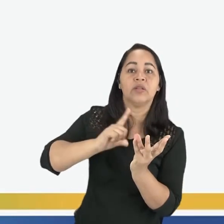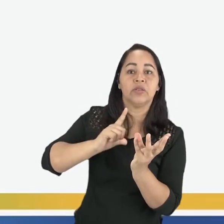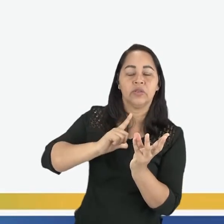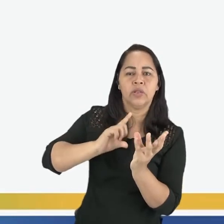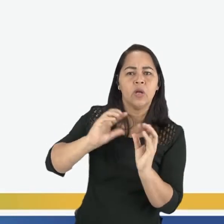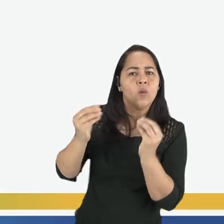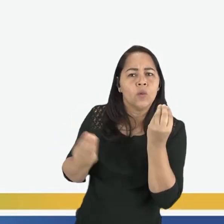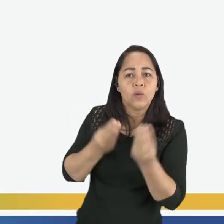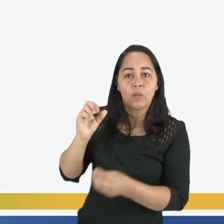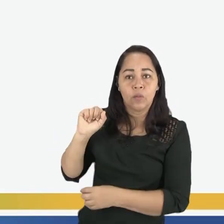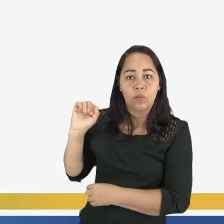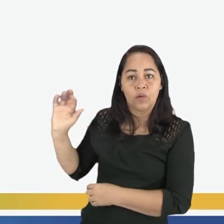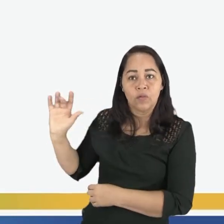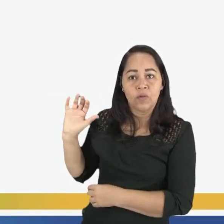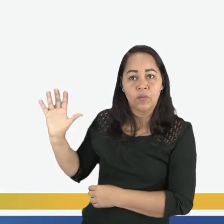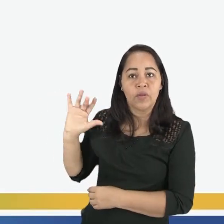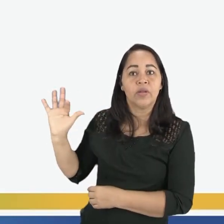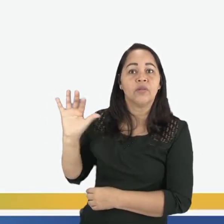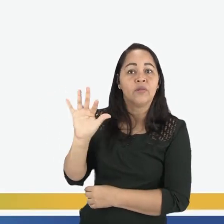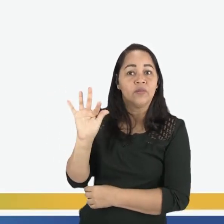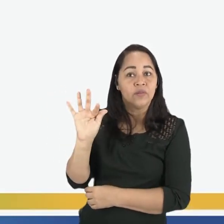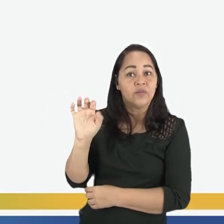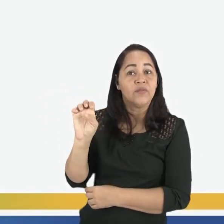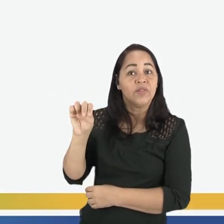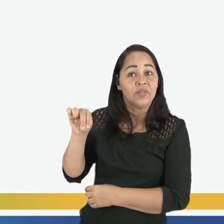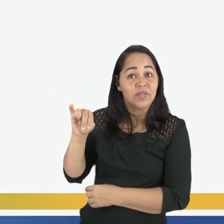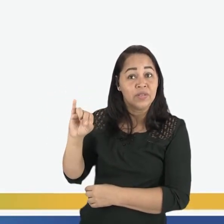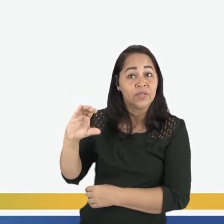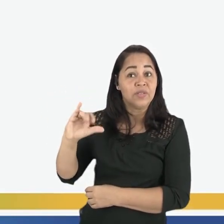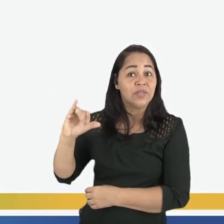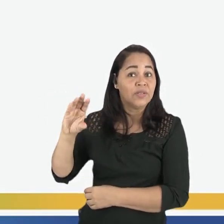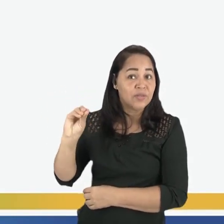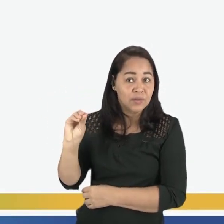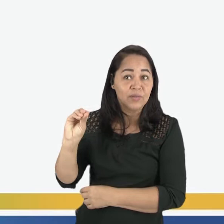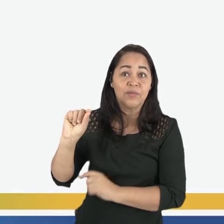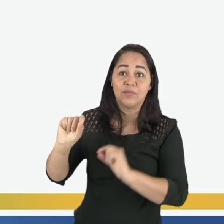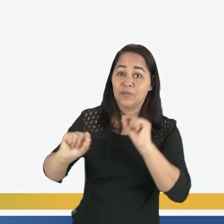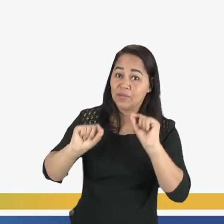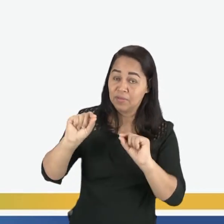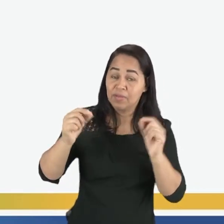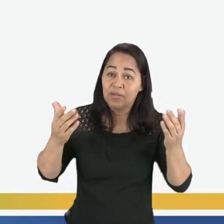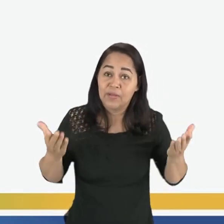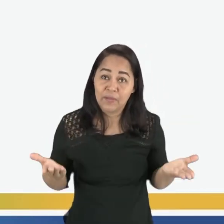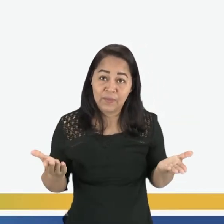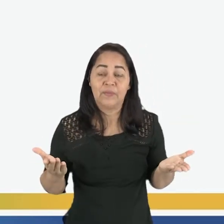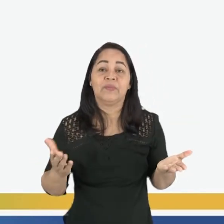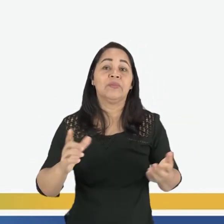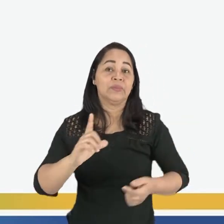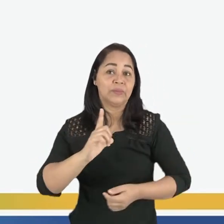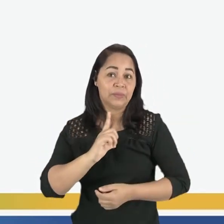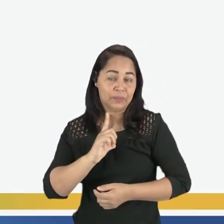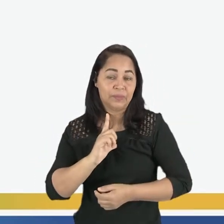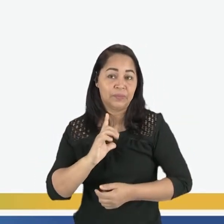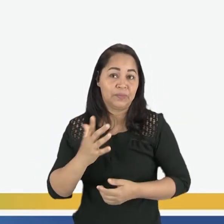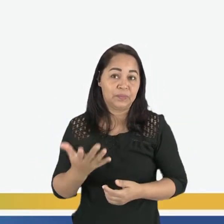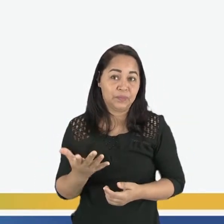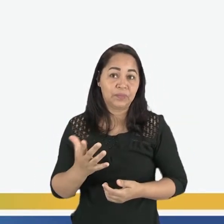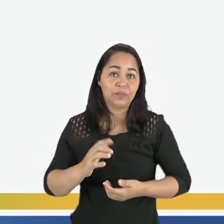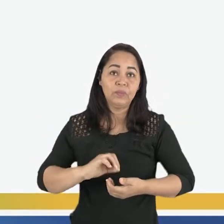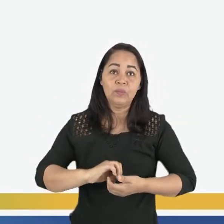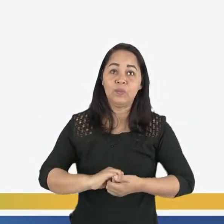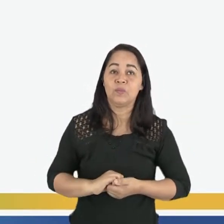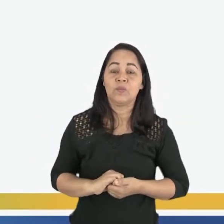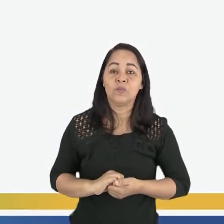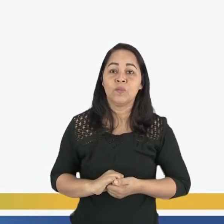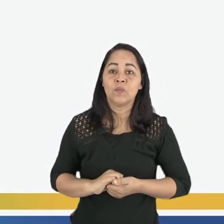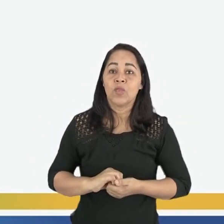O alfabeto fenício foi a origem dos sistemas alfabéticos modernos, como o grego, o árabe,